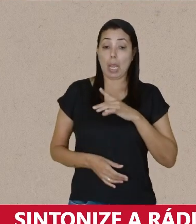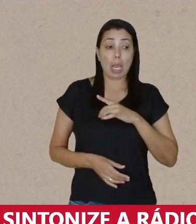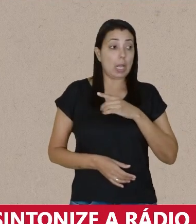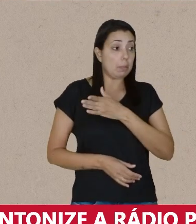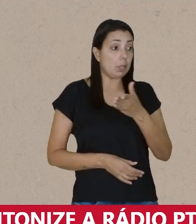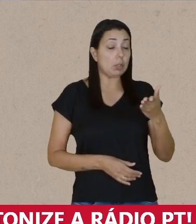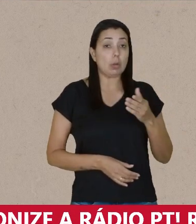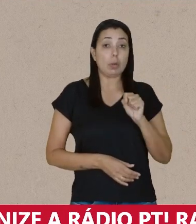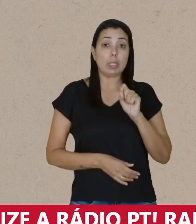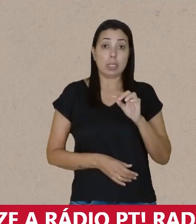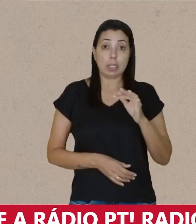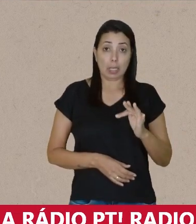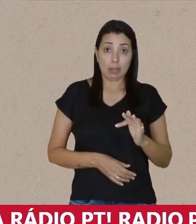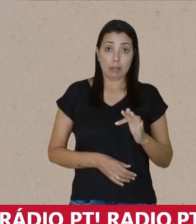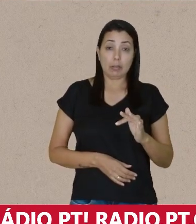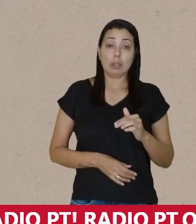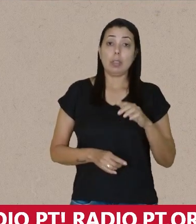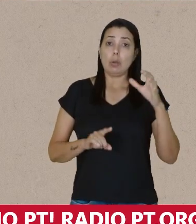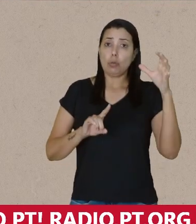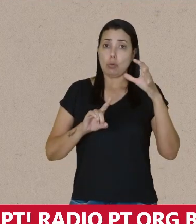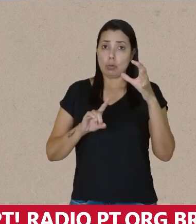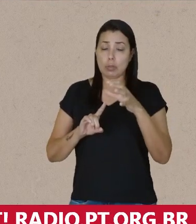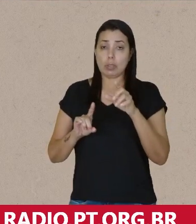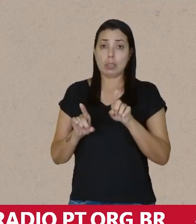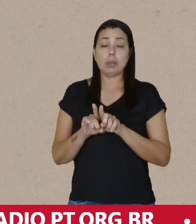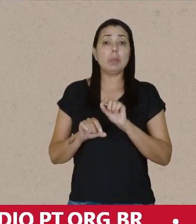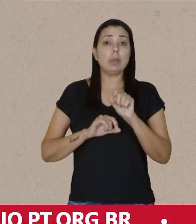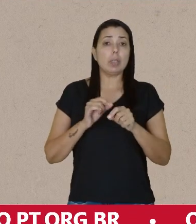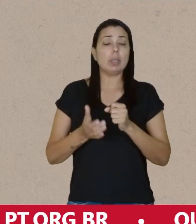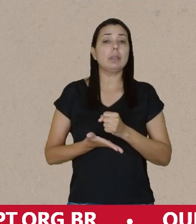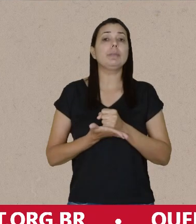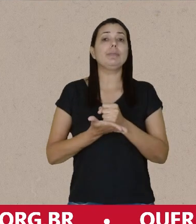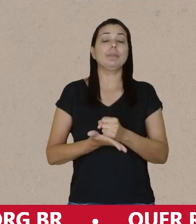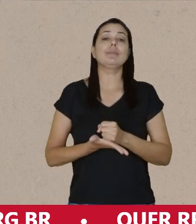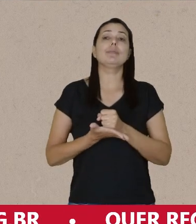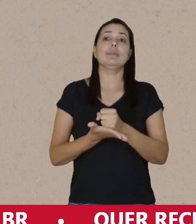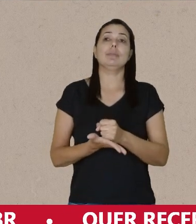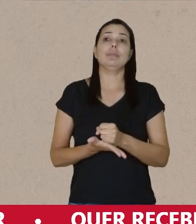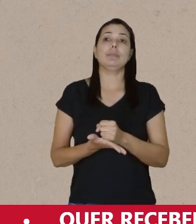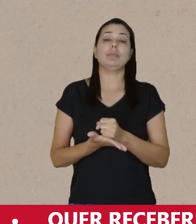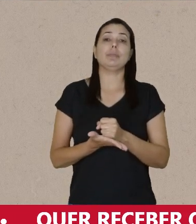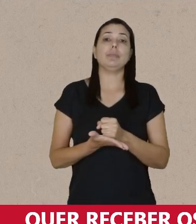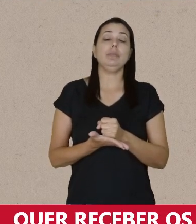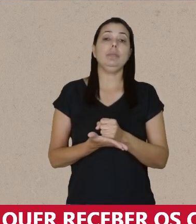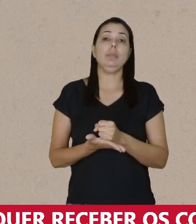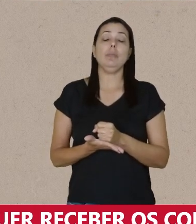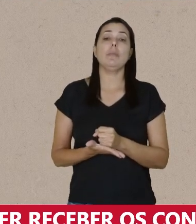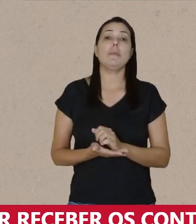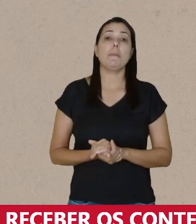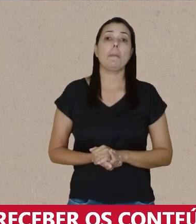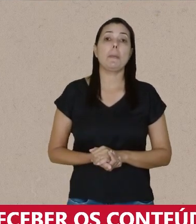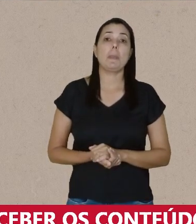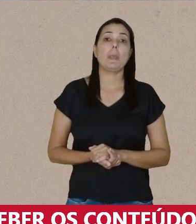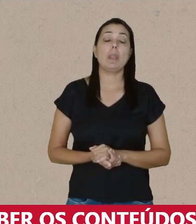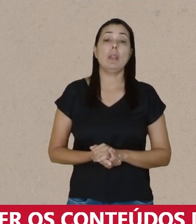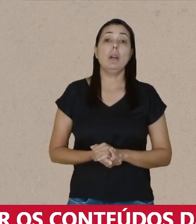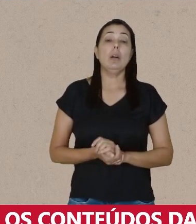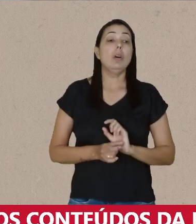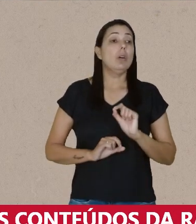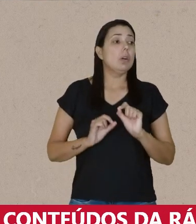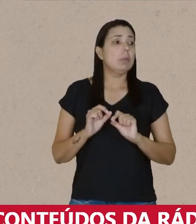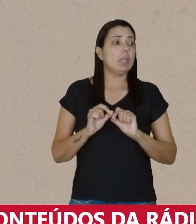os Supremos, coesionar uma bancada que o apoia como uma